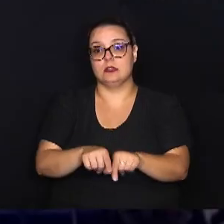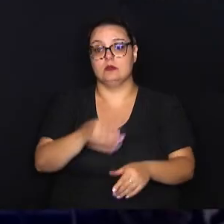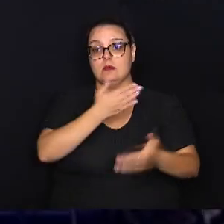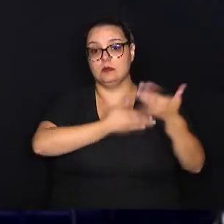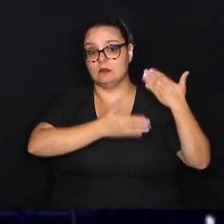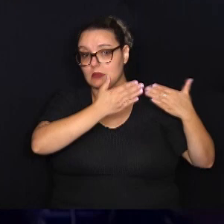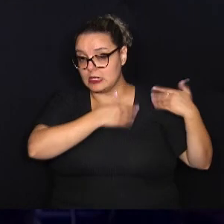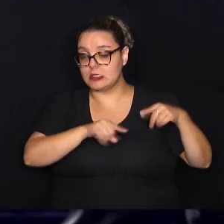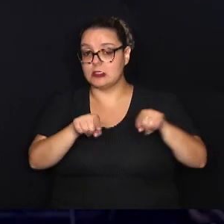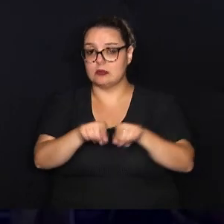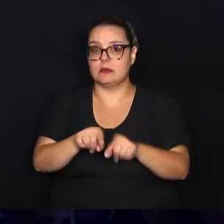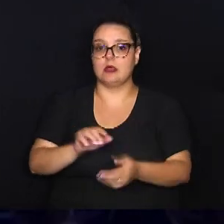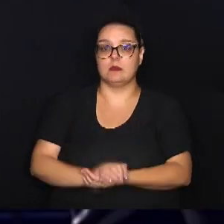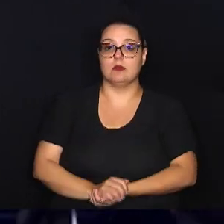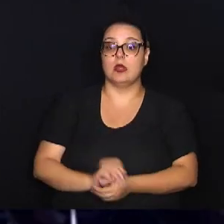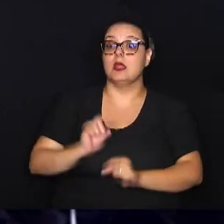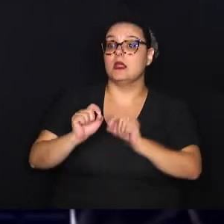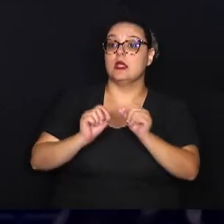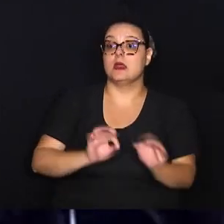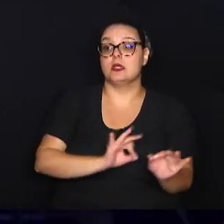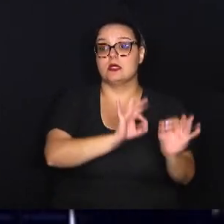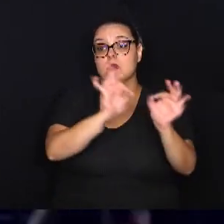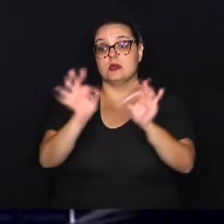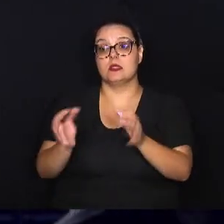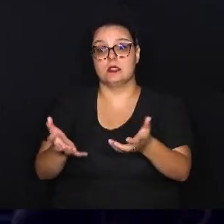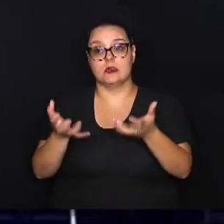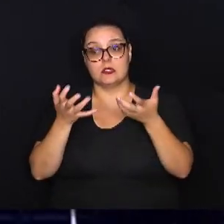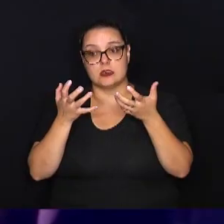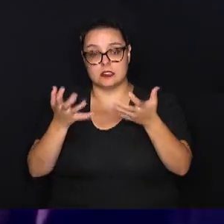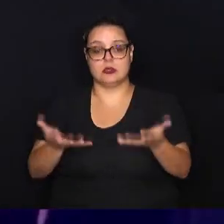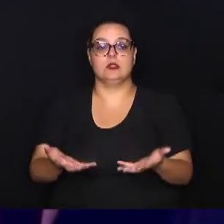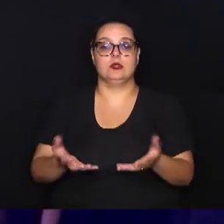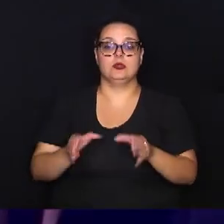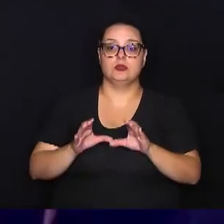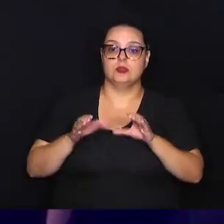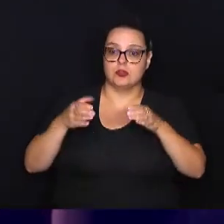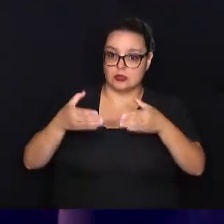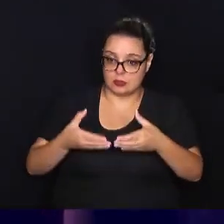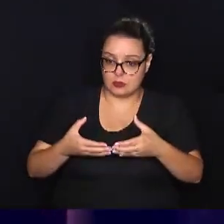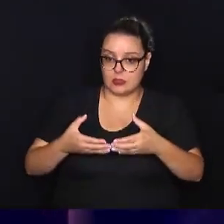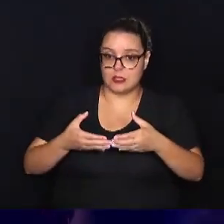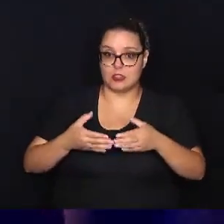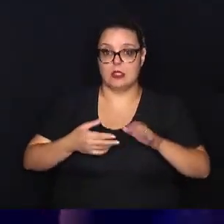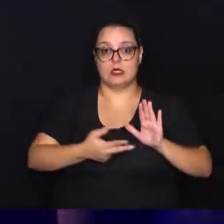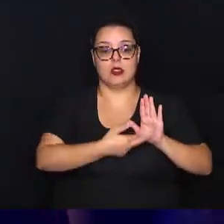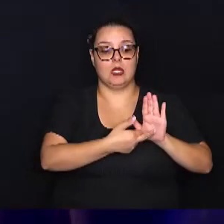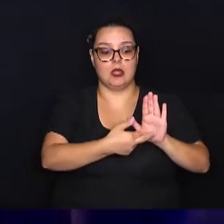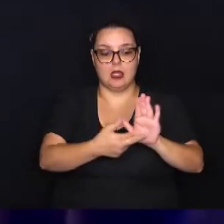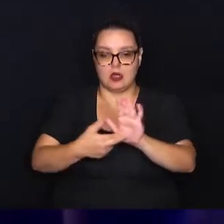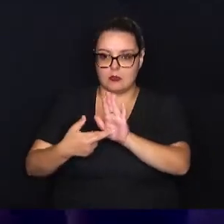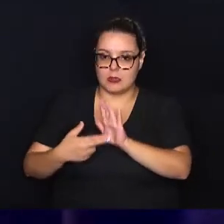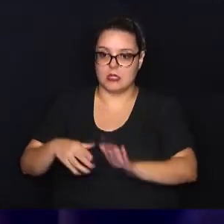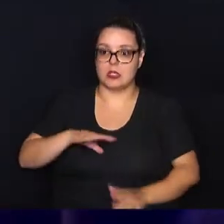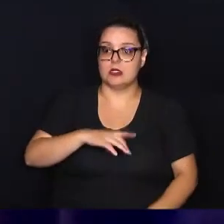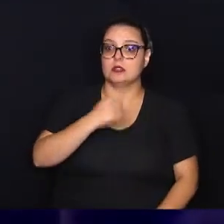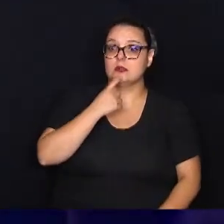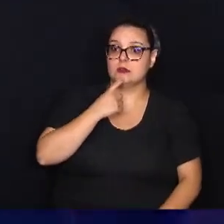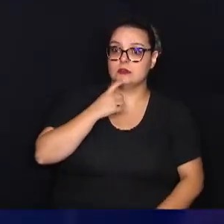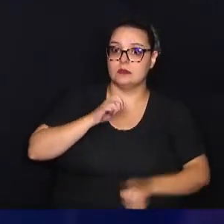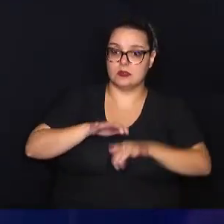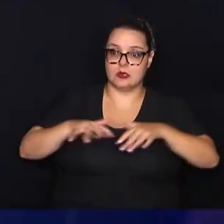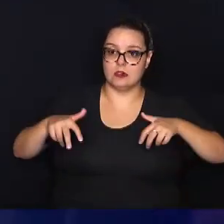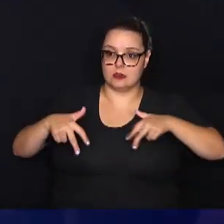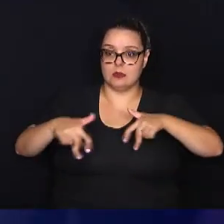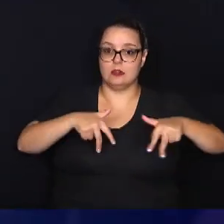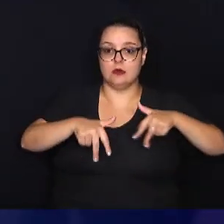também. Para quem quiser acompanhar a performance do grupo, que representa a cidade de Campinas pelos palcos no